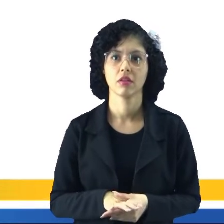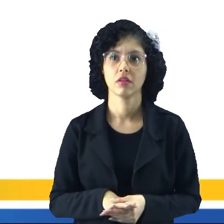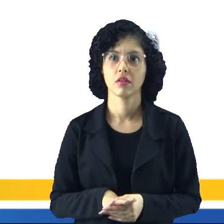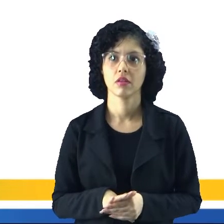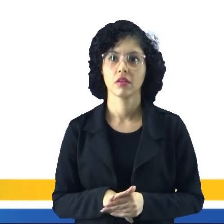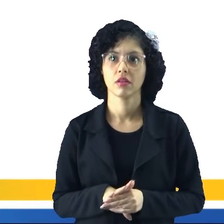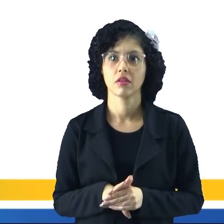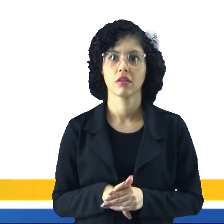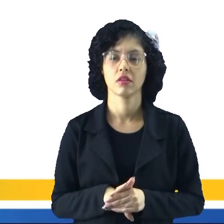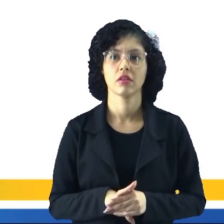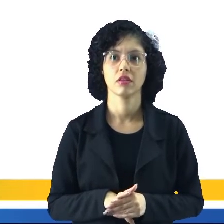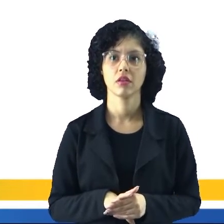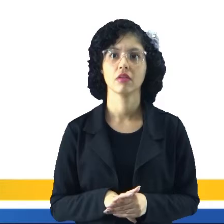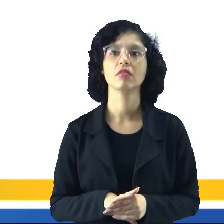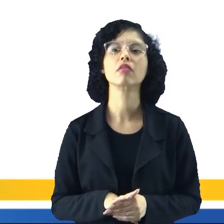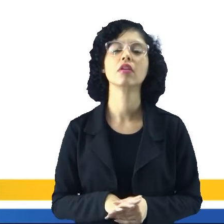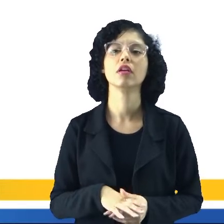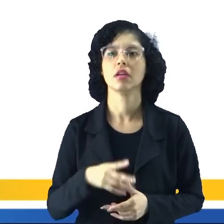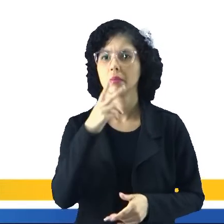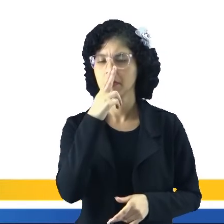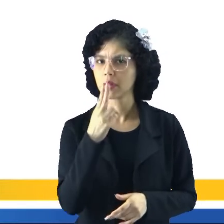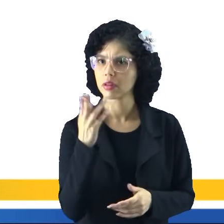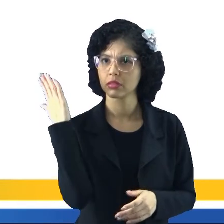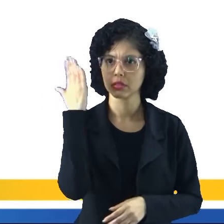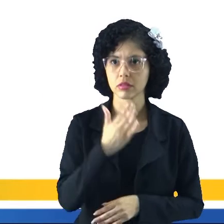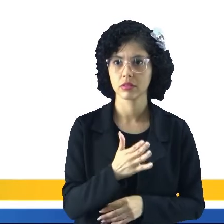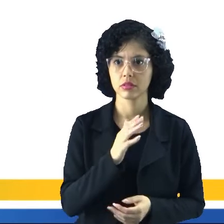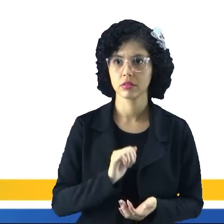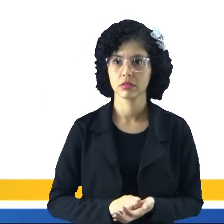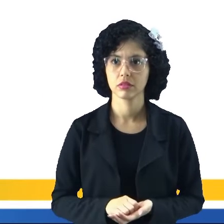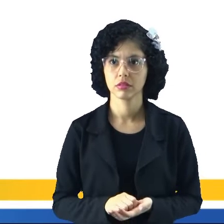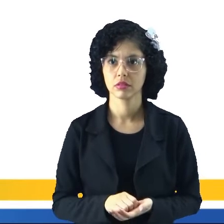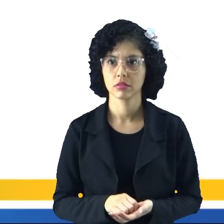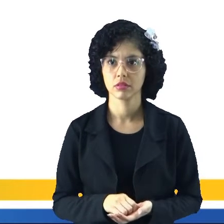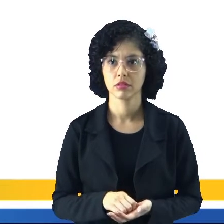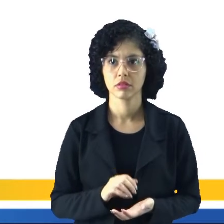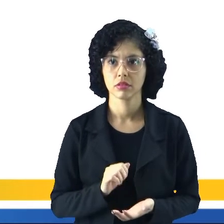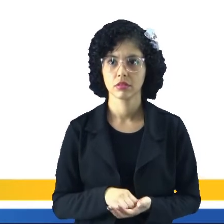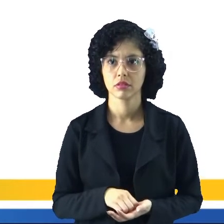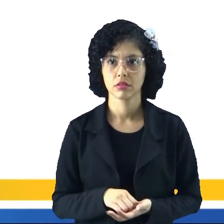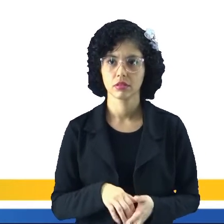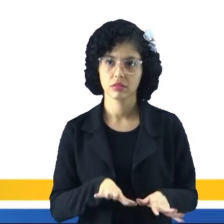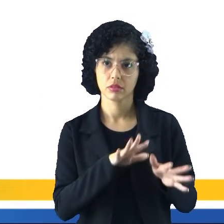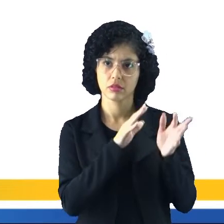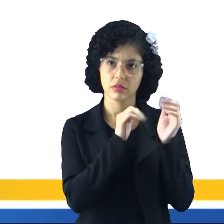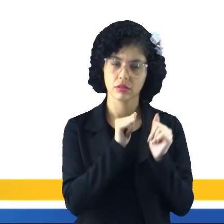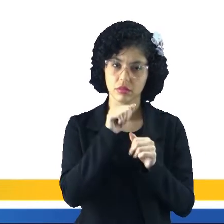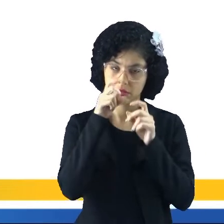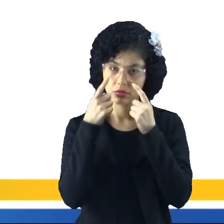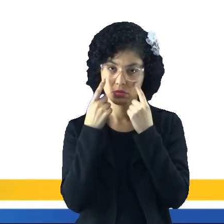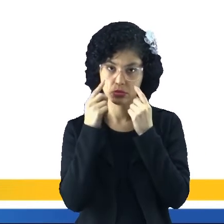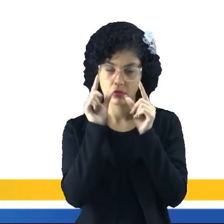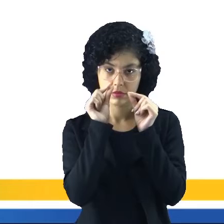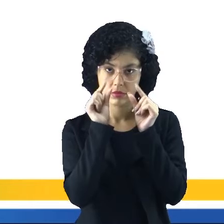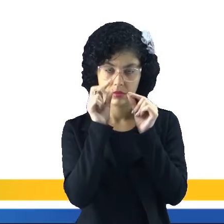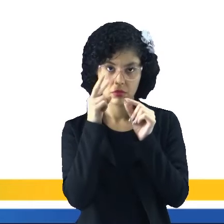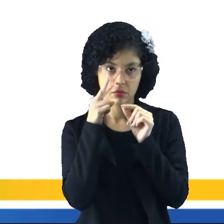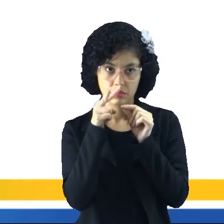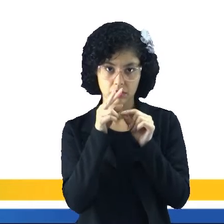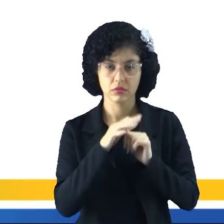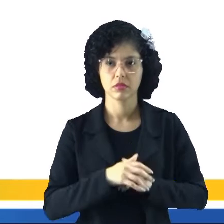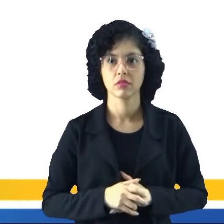observar dentro do contexto, o Gaturro ele nem participa de forma direta, né, ele está lá ao lado ali do notebook, só com o olhinho arregalado olhando para a situação,